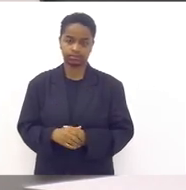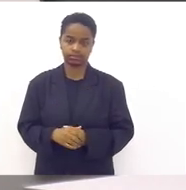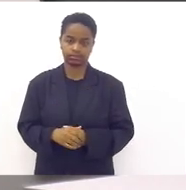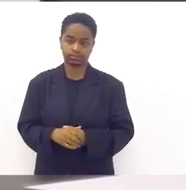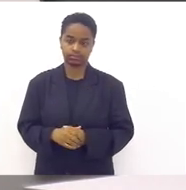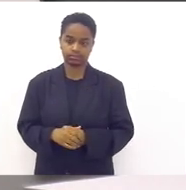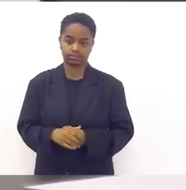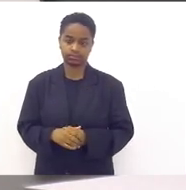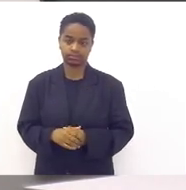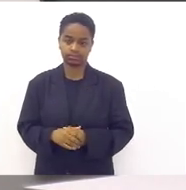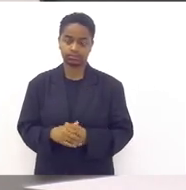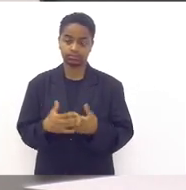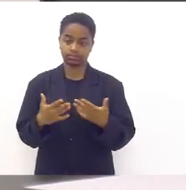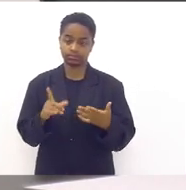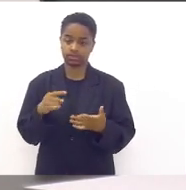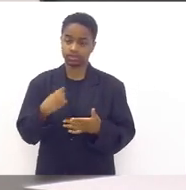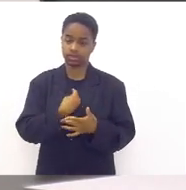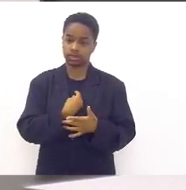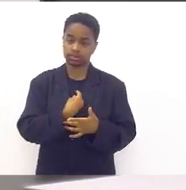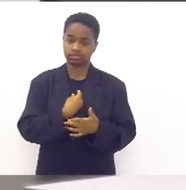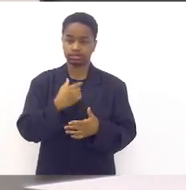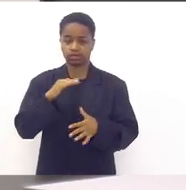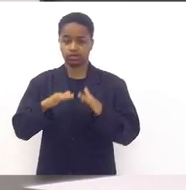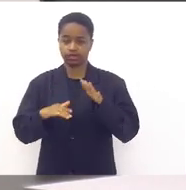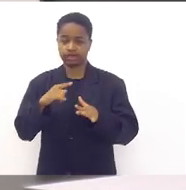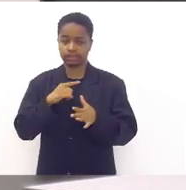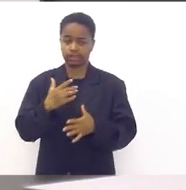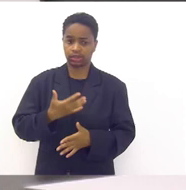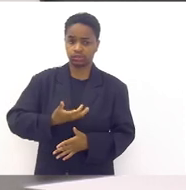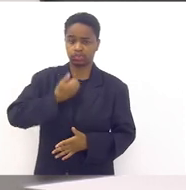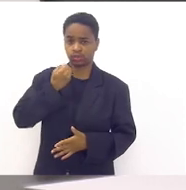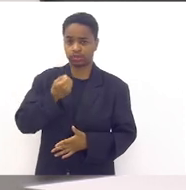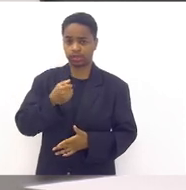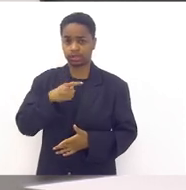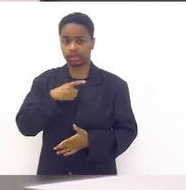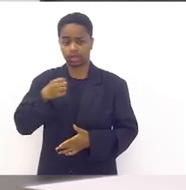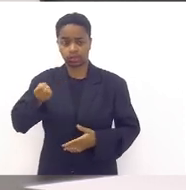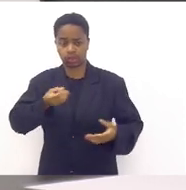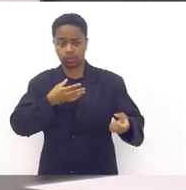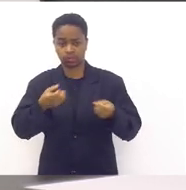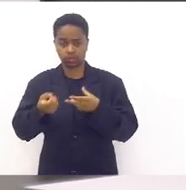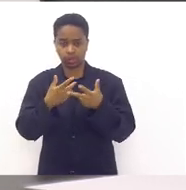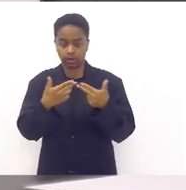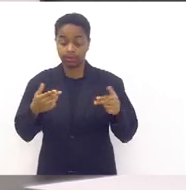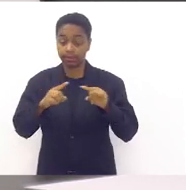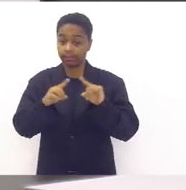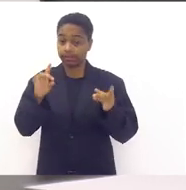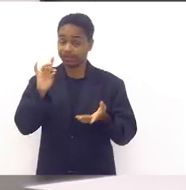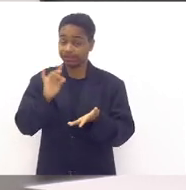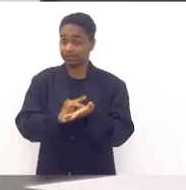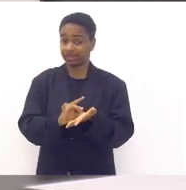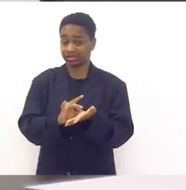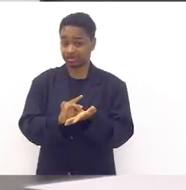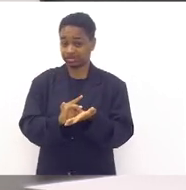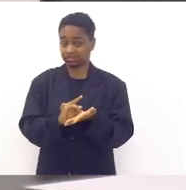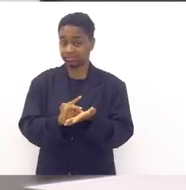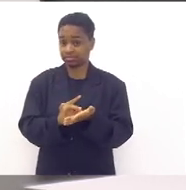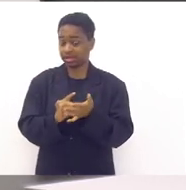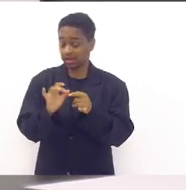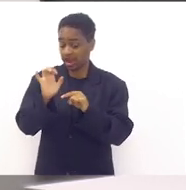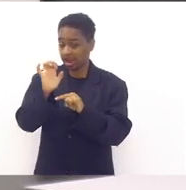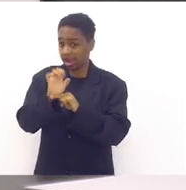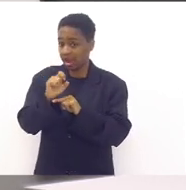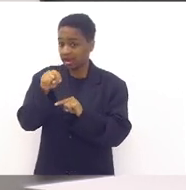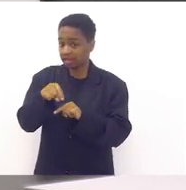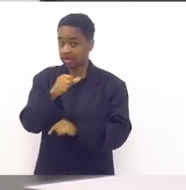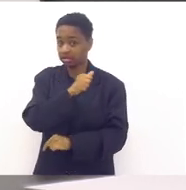por mais que a gente possa ter surpresas, o fato é que, pelo Estado do Rio de